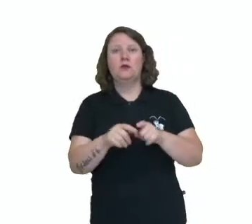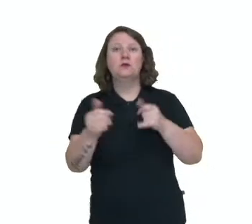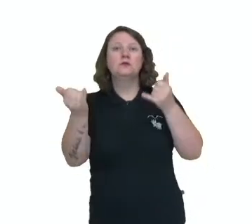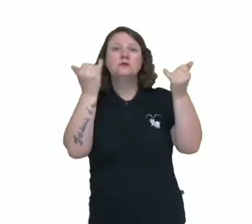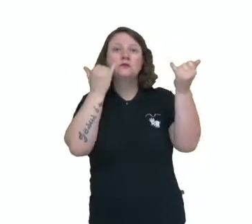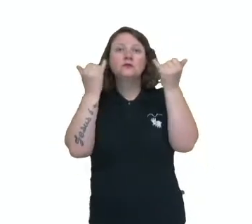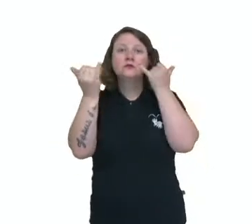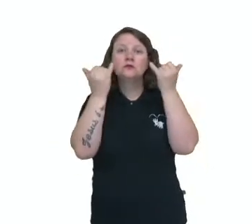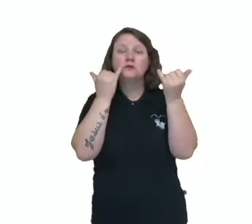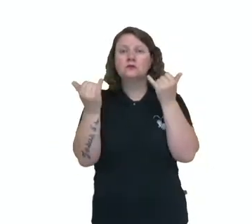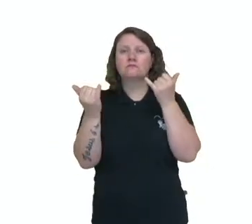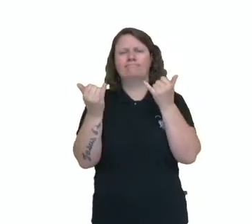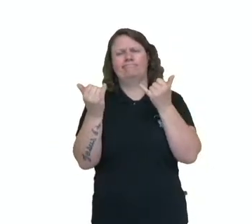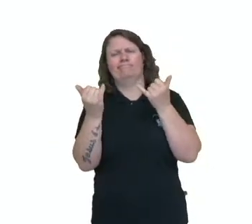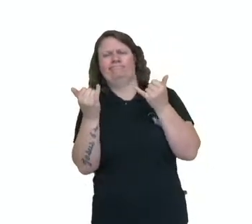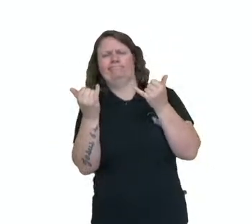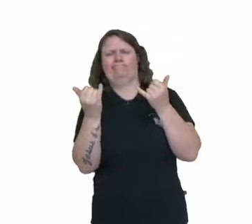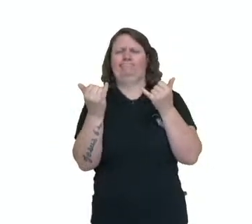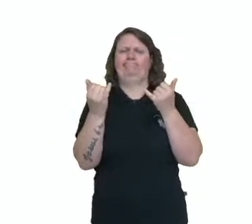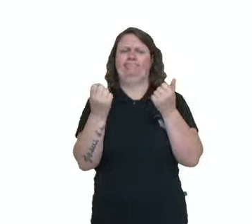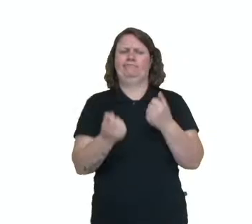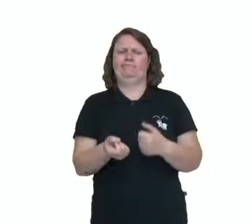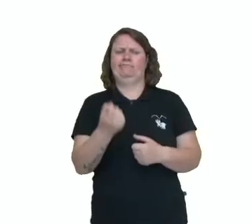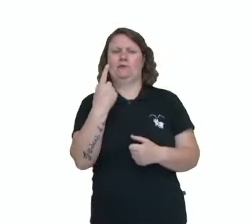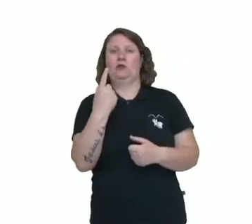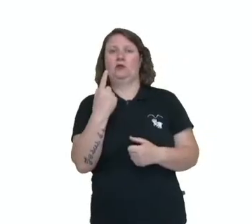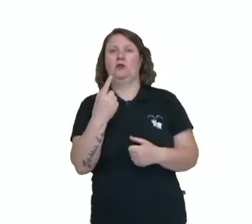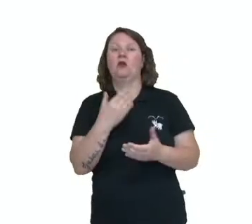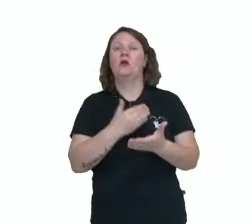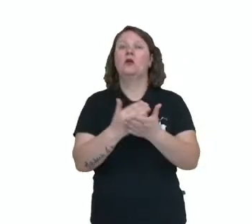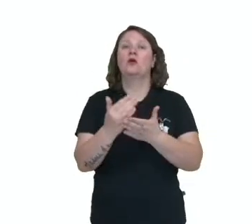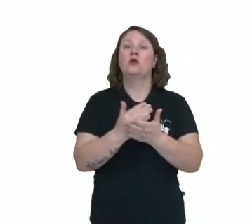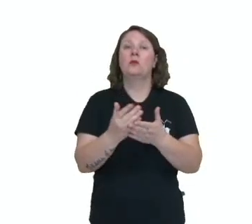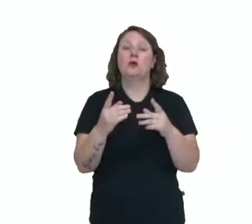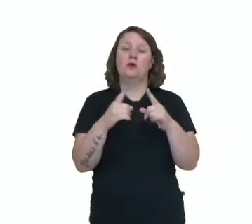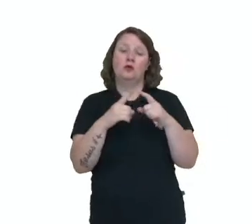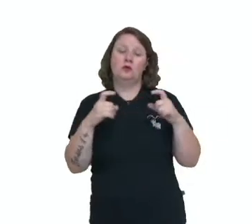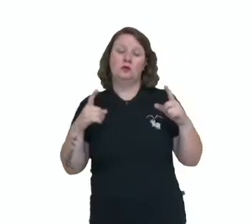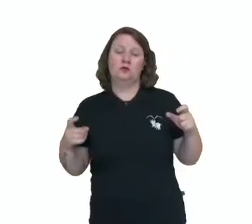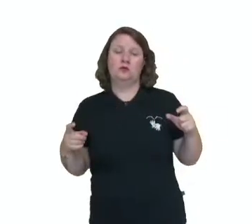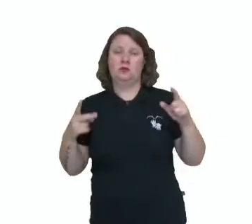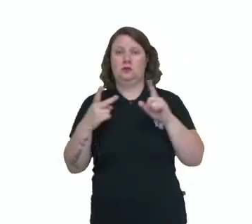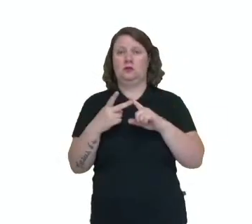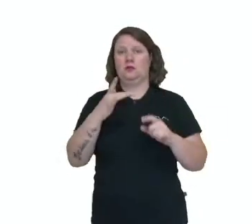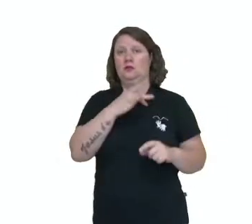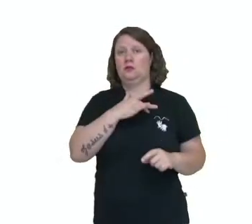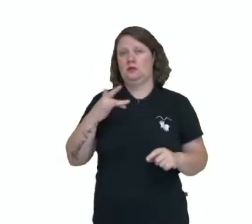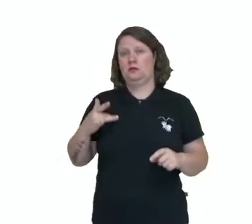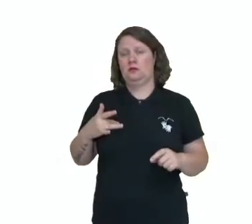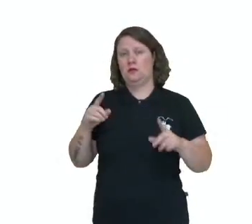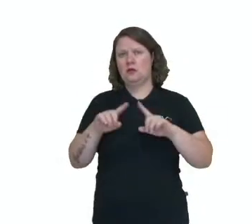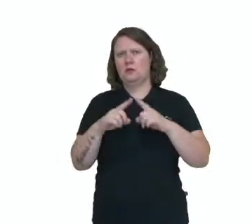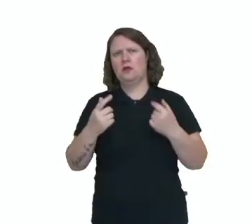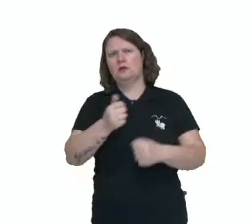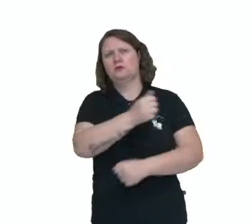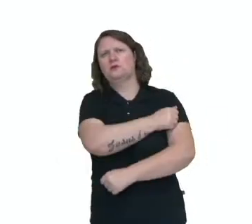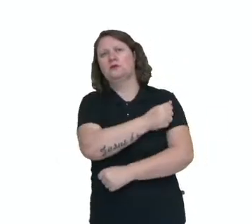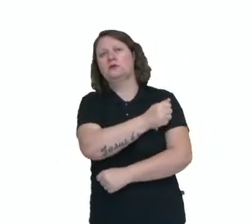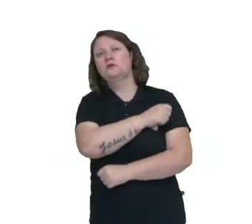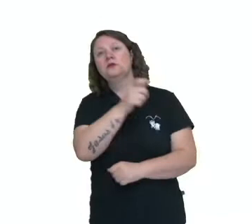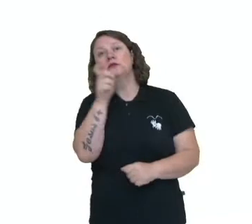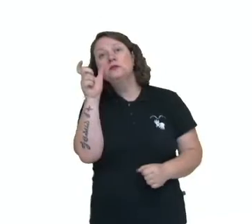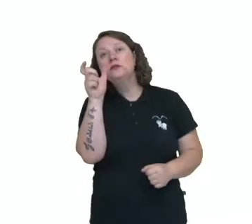quais ficam desconfiados. Começamos com notícias de ciências e saúde, mas os alunos se interessaram também